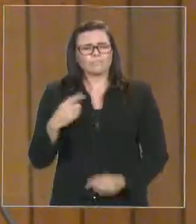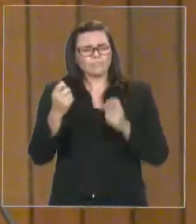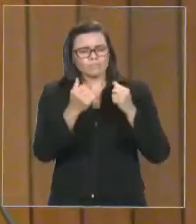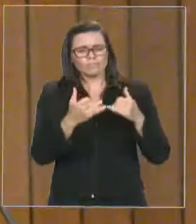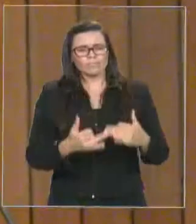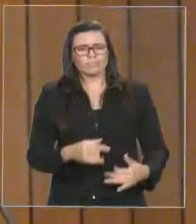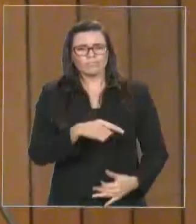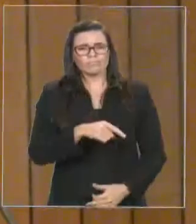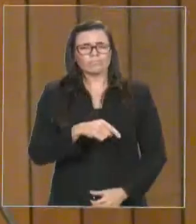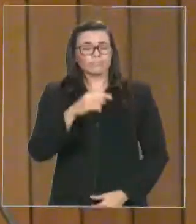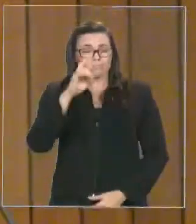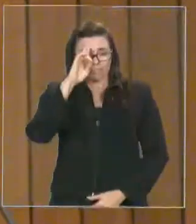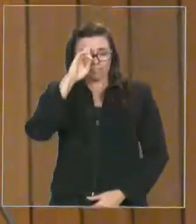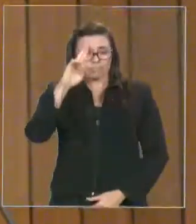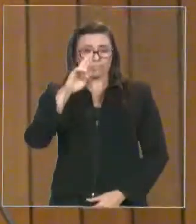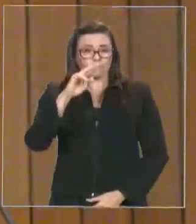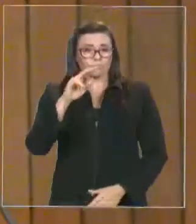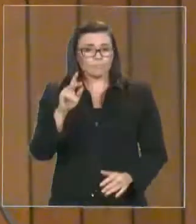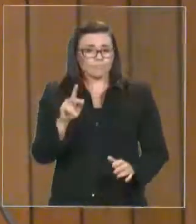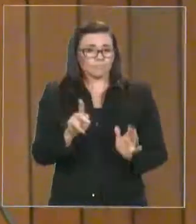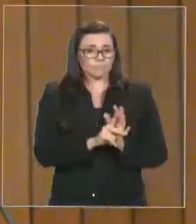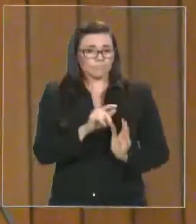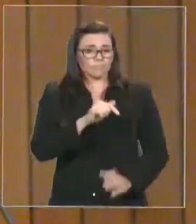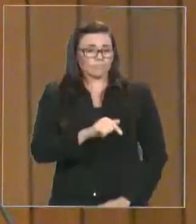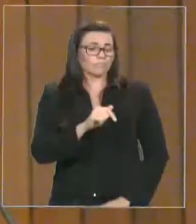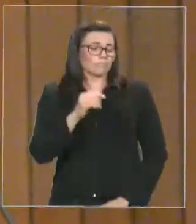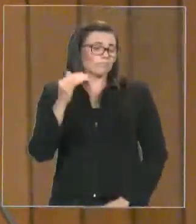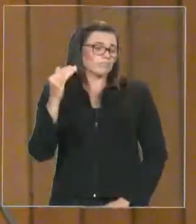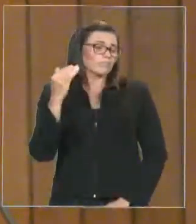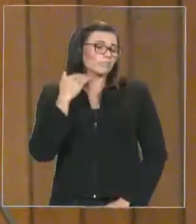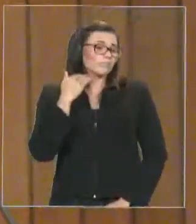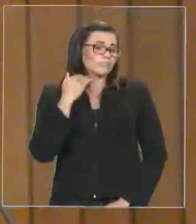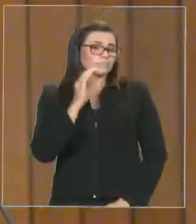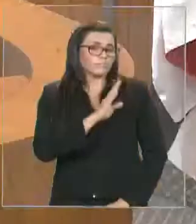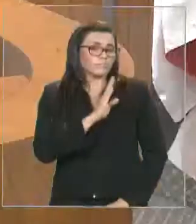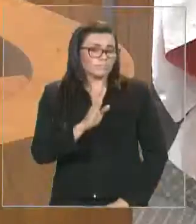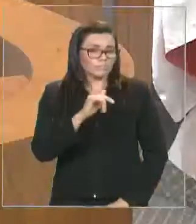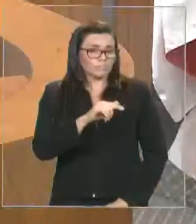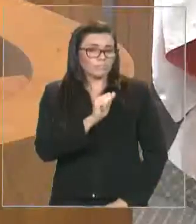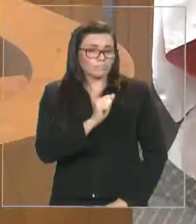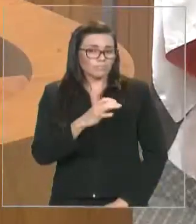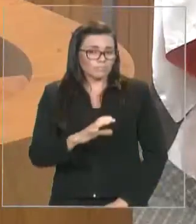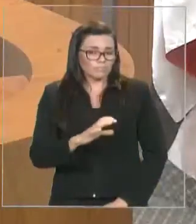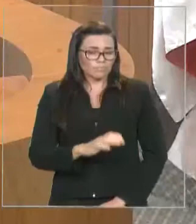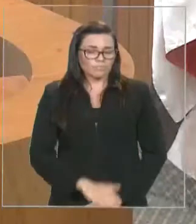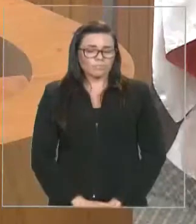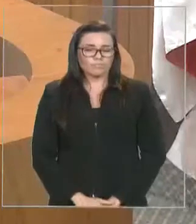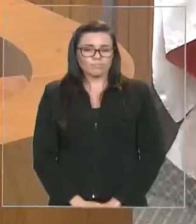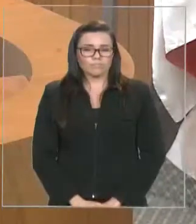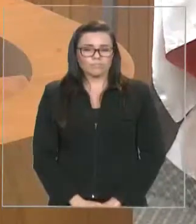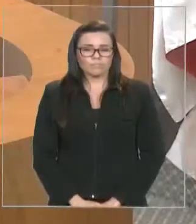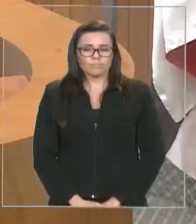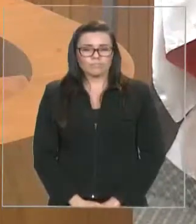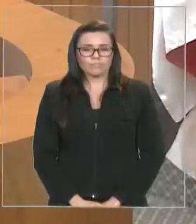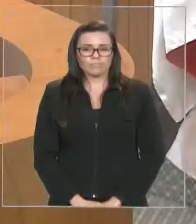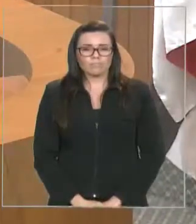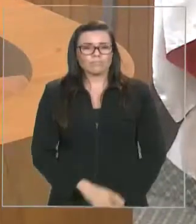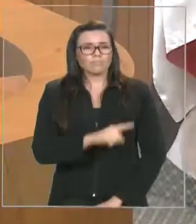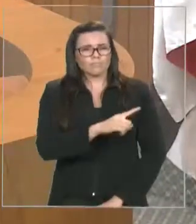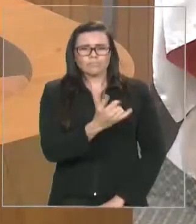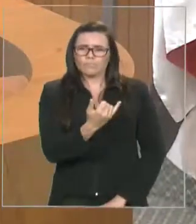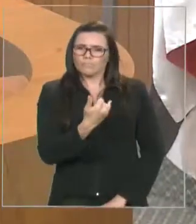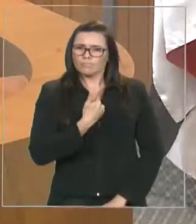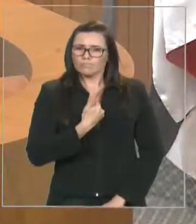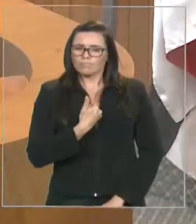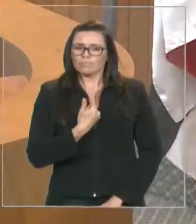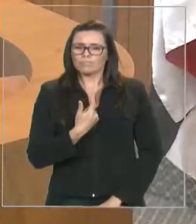traçar algumas medidas para que esse problema seja solucionado. E uma medida que já ficou o compromisso acertado